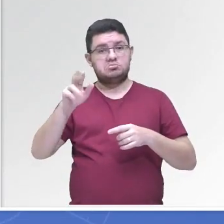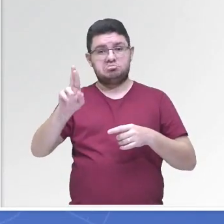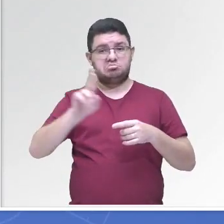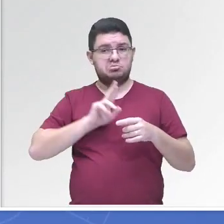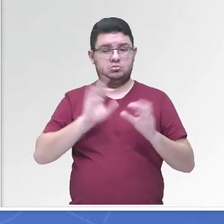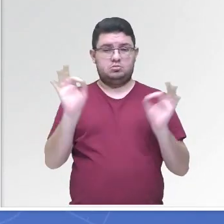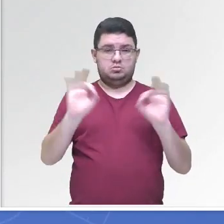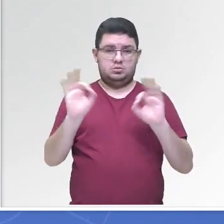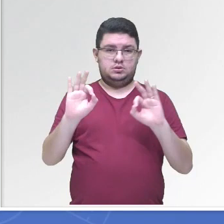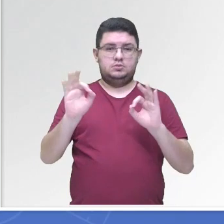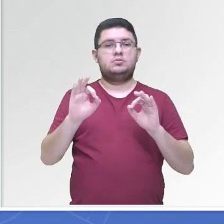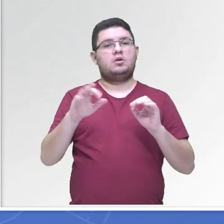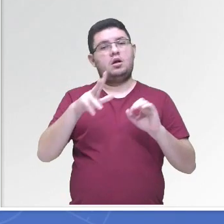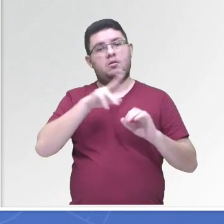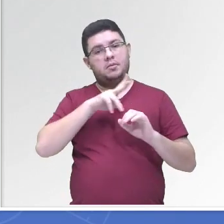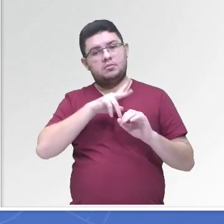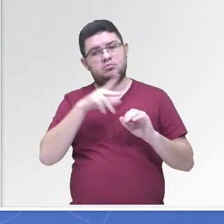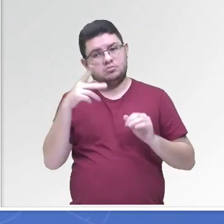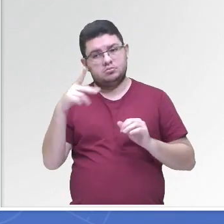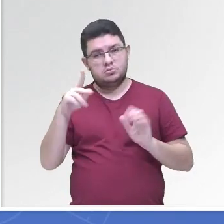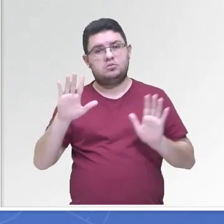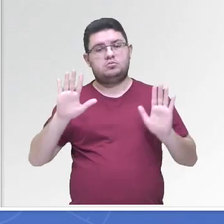pessoal, né? Como a Darlinda comentou aí.